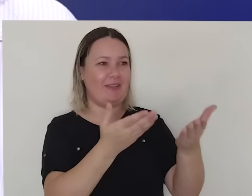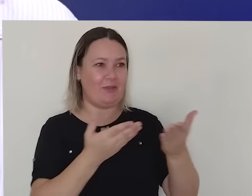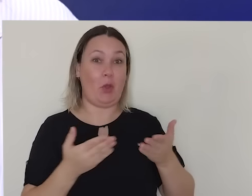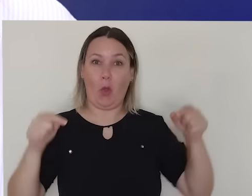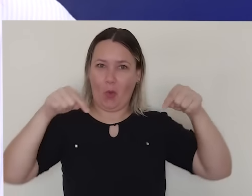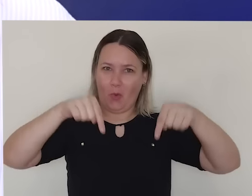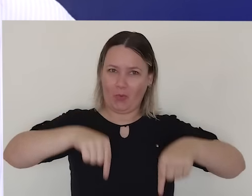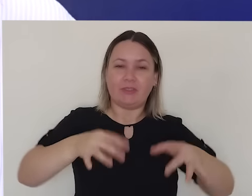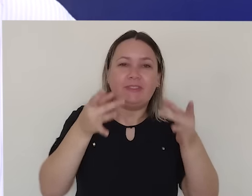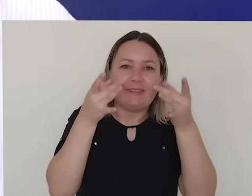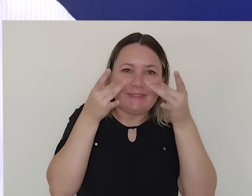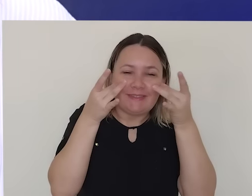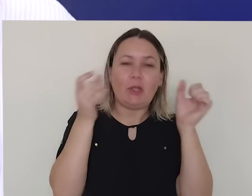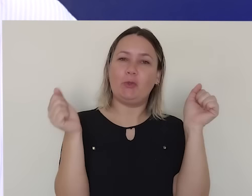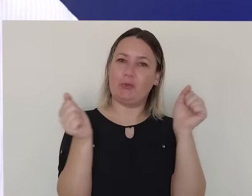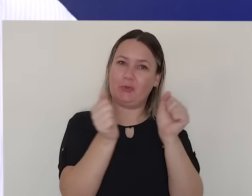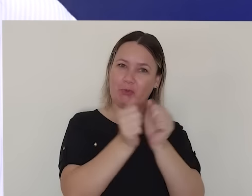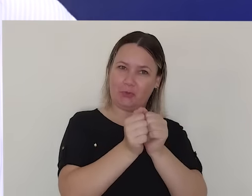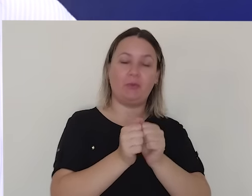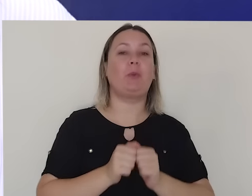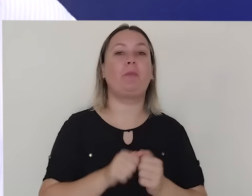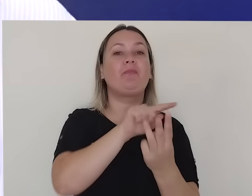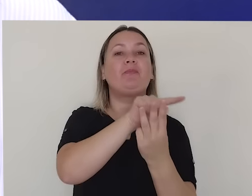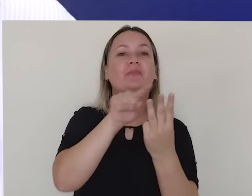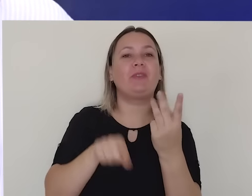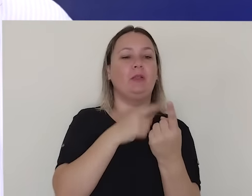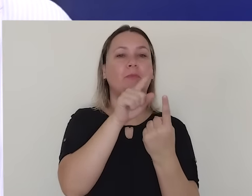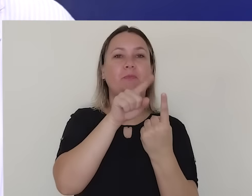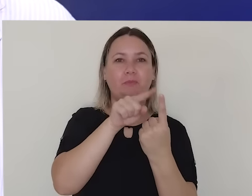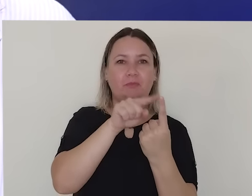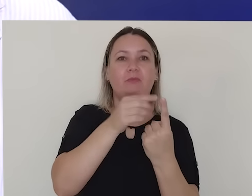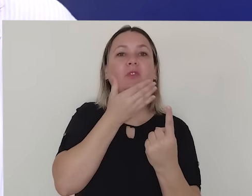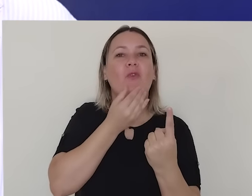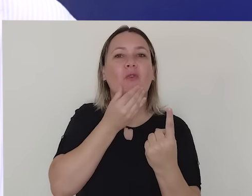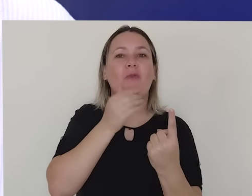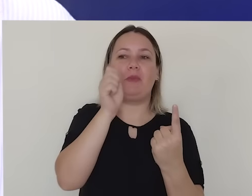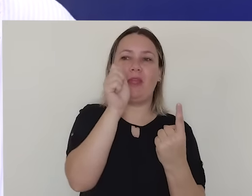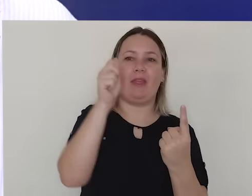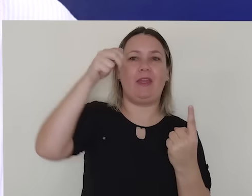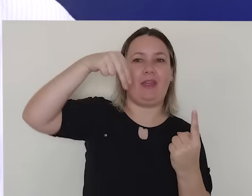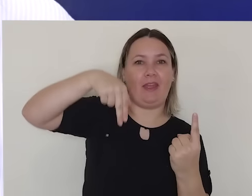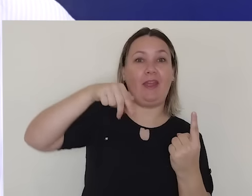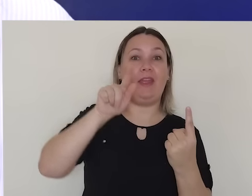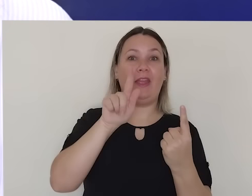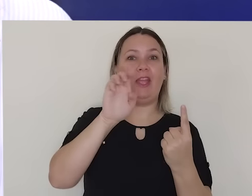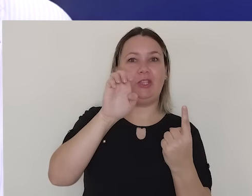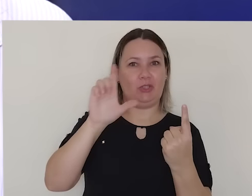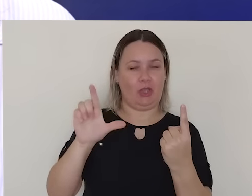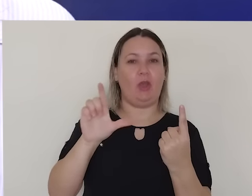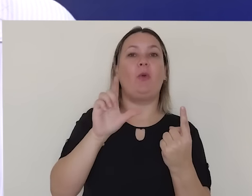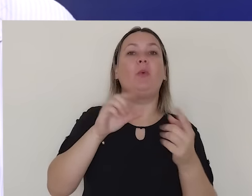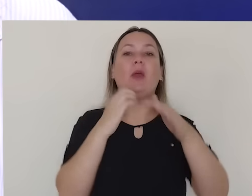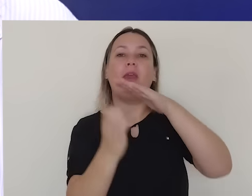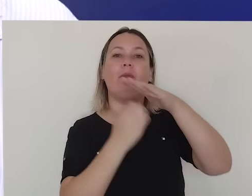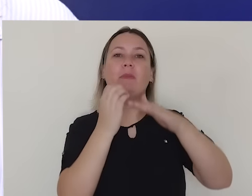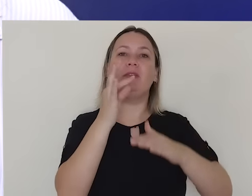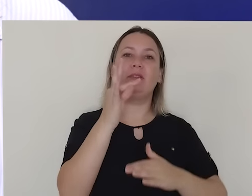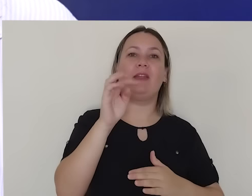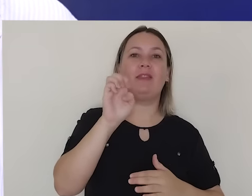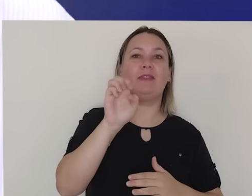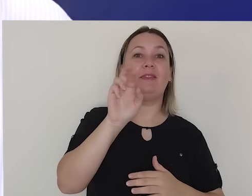hoje presencialmente com eh Três empresas que fazem parte da nossa cadeia que fazem parte aí do nosso